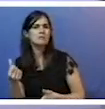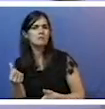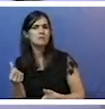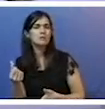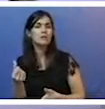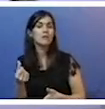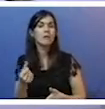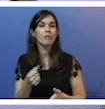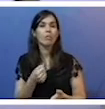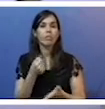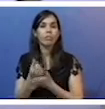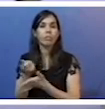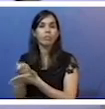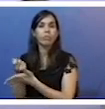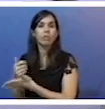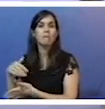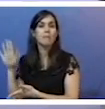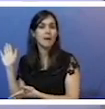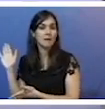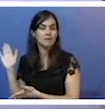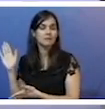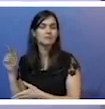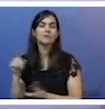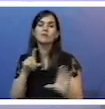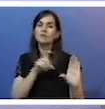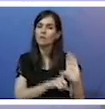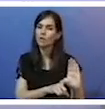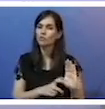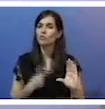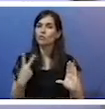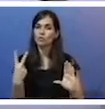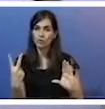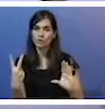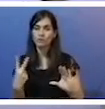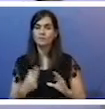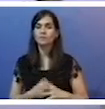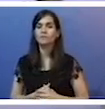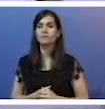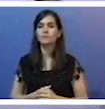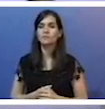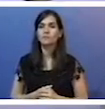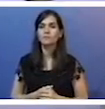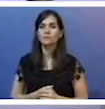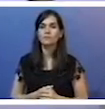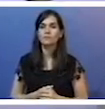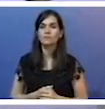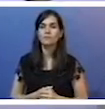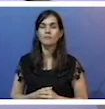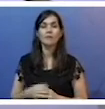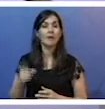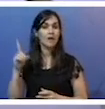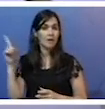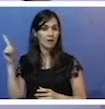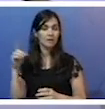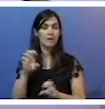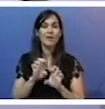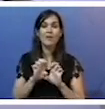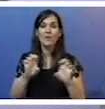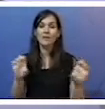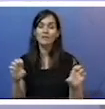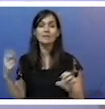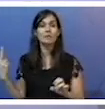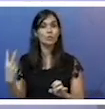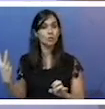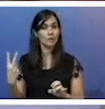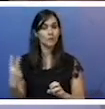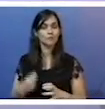gastei mais o que eu tinha estou devendo dois aí eu tinha quatro gastei seis devo dois essa daqui a equação do segundo